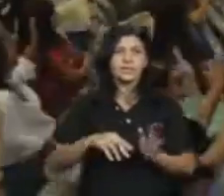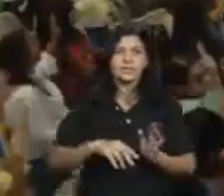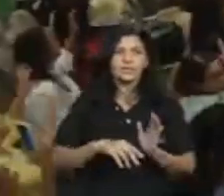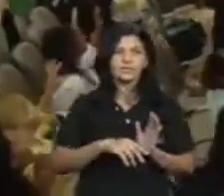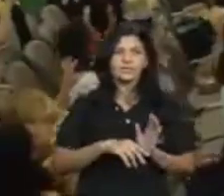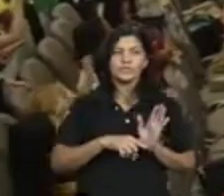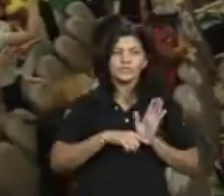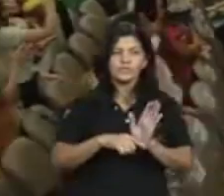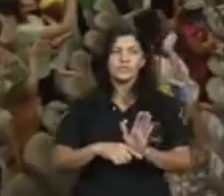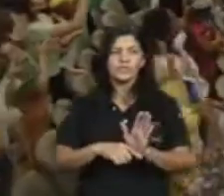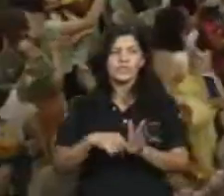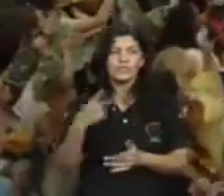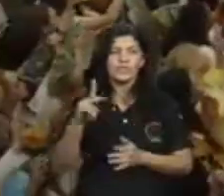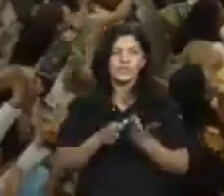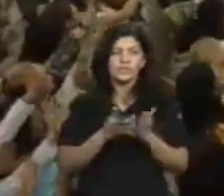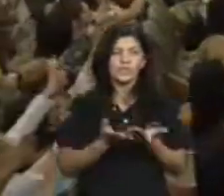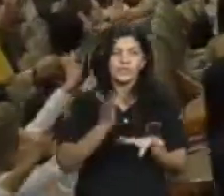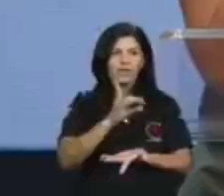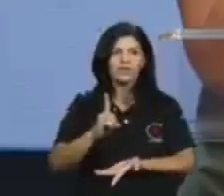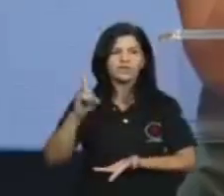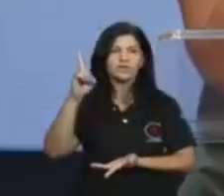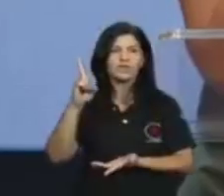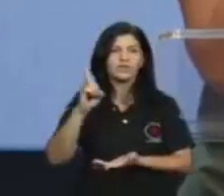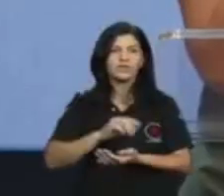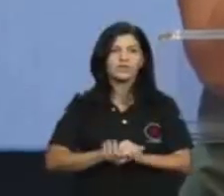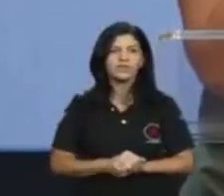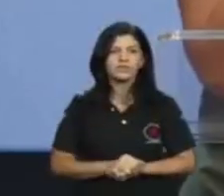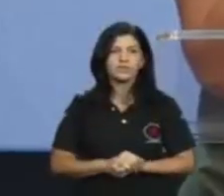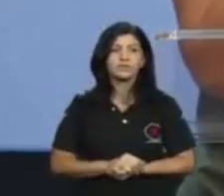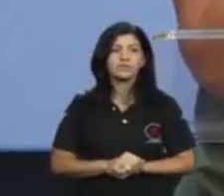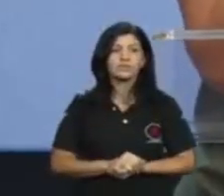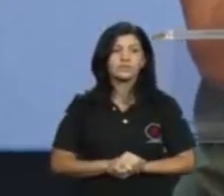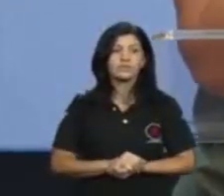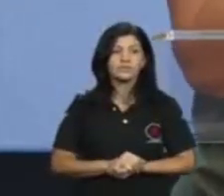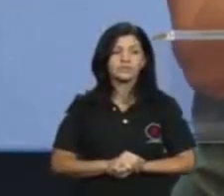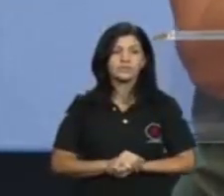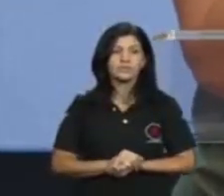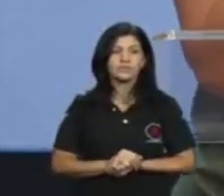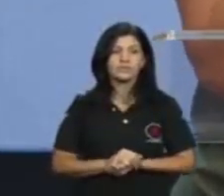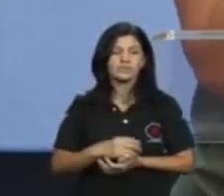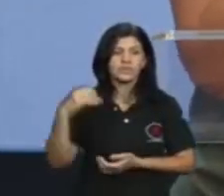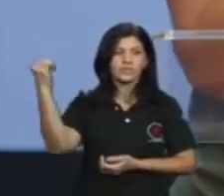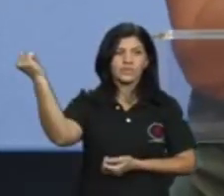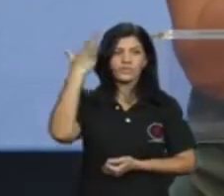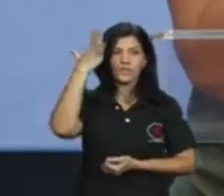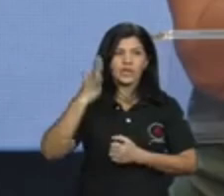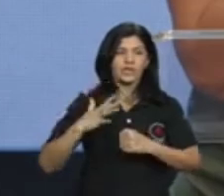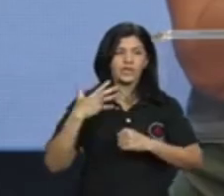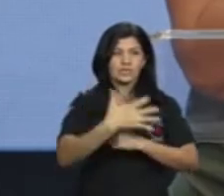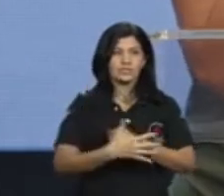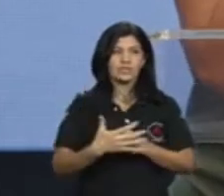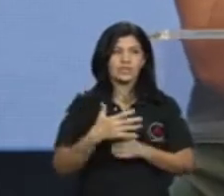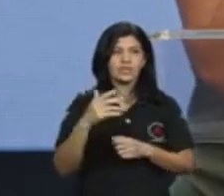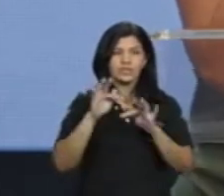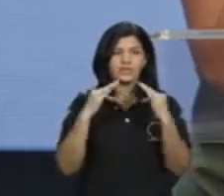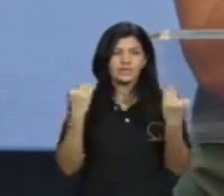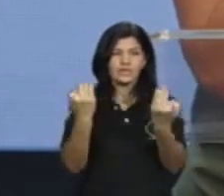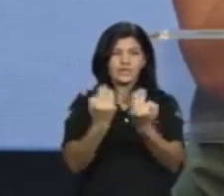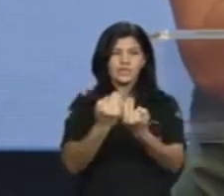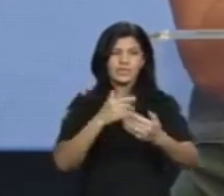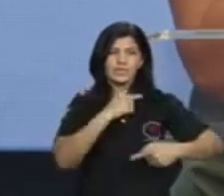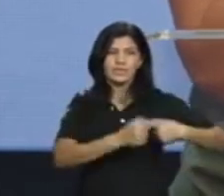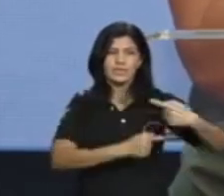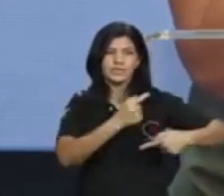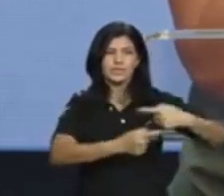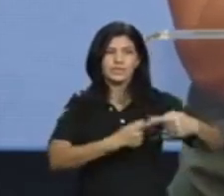palavra, e com o escudo da fé. Cobre ela com a tua graça, a sua família, a sua